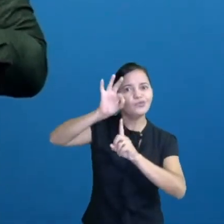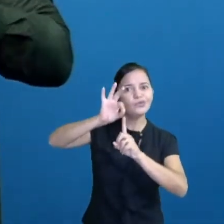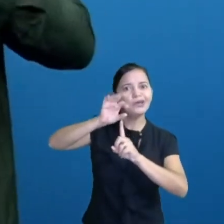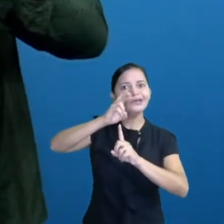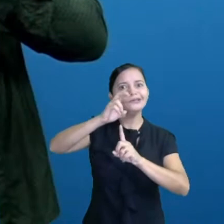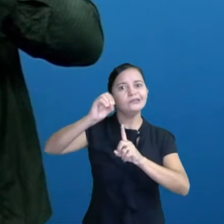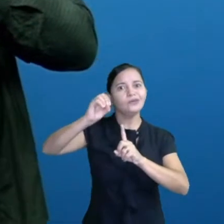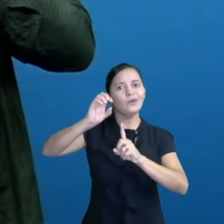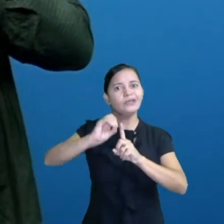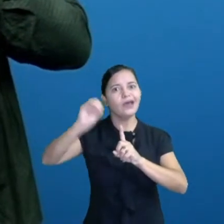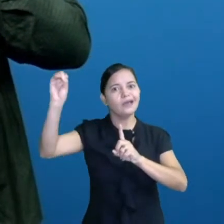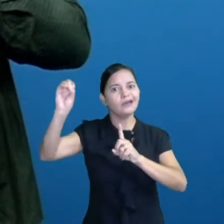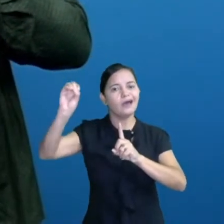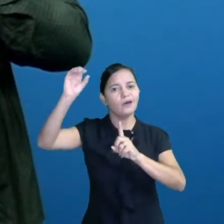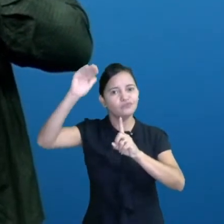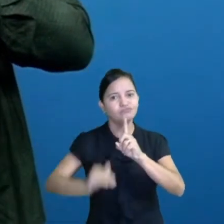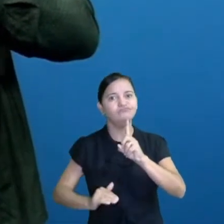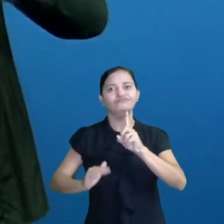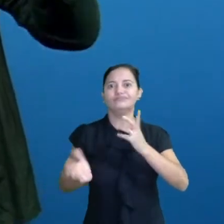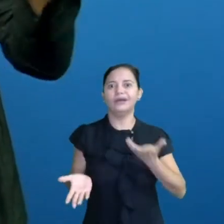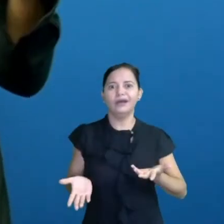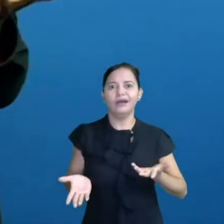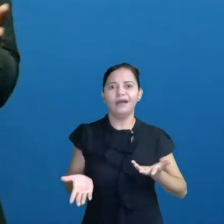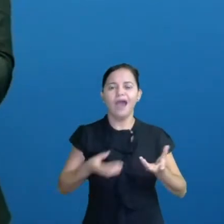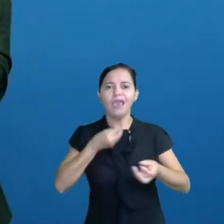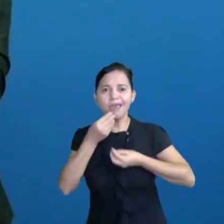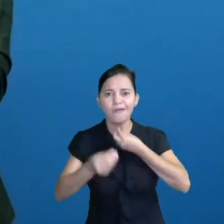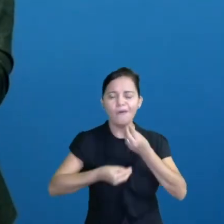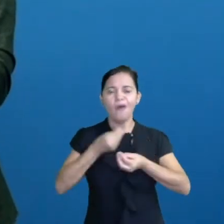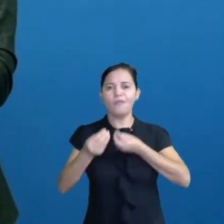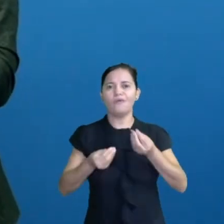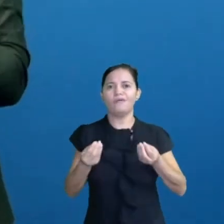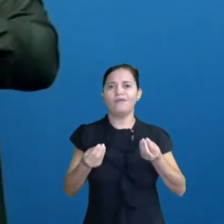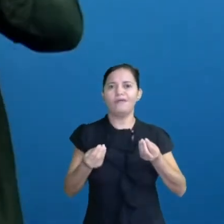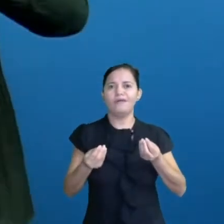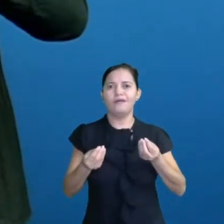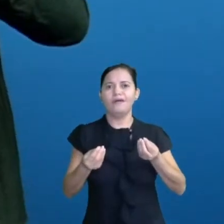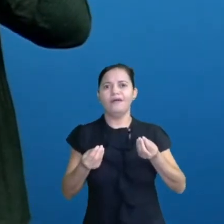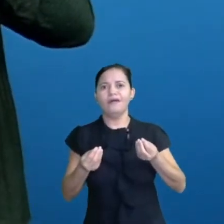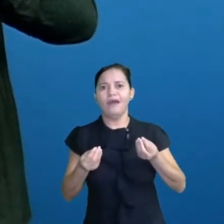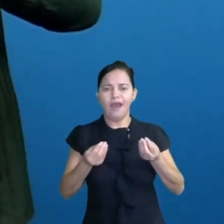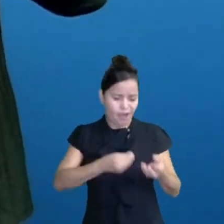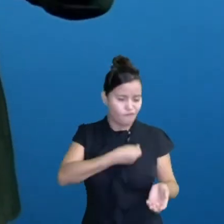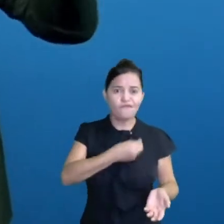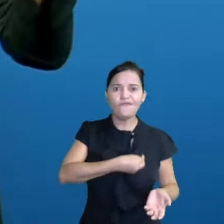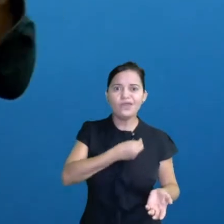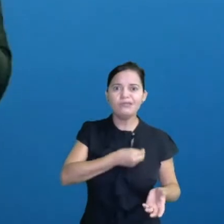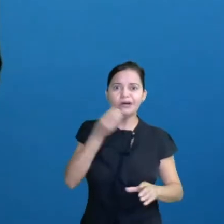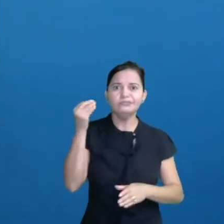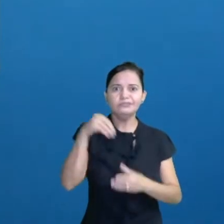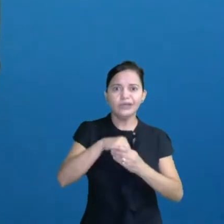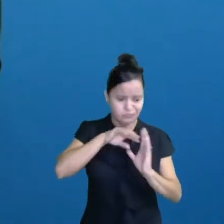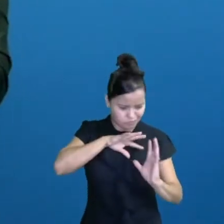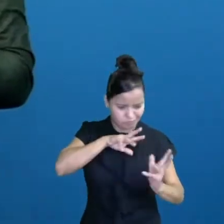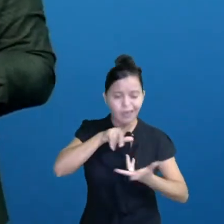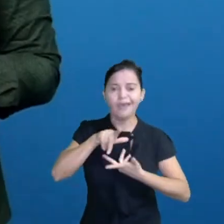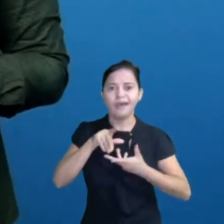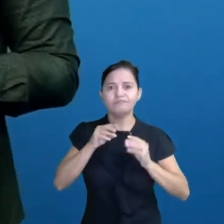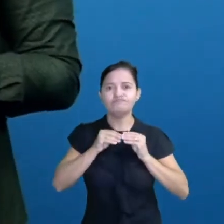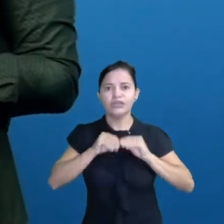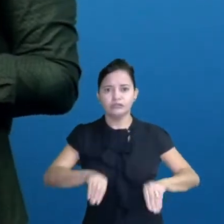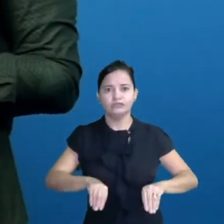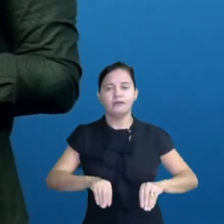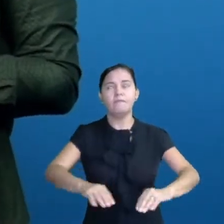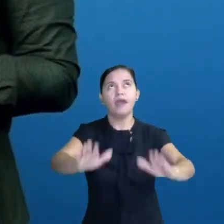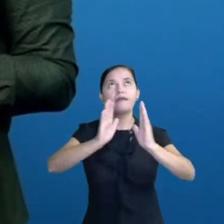Celsius. A gente viveria quase que em um período glacial cosmopolita, ou seja, em todo o planeta. Mas